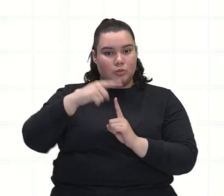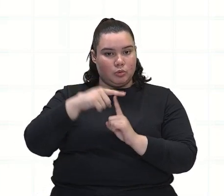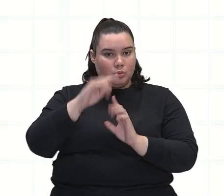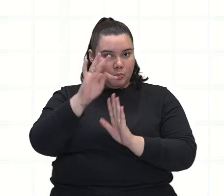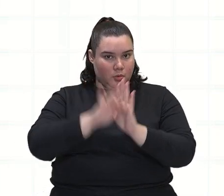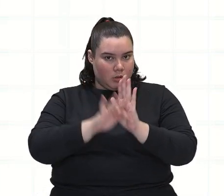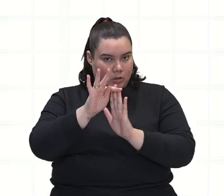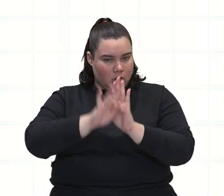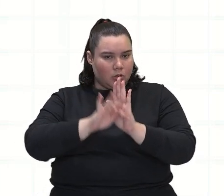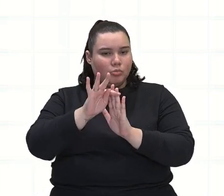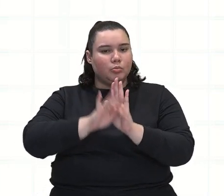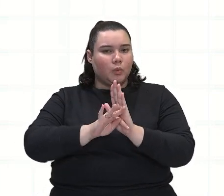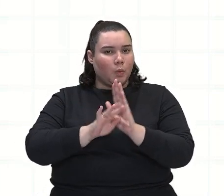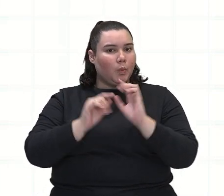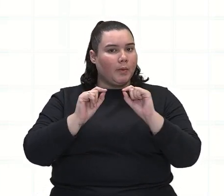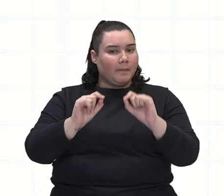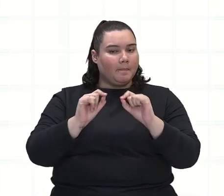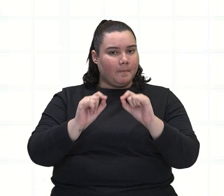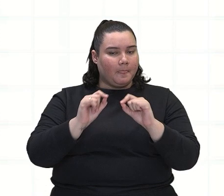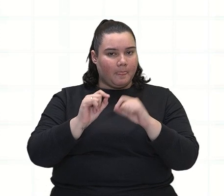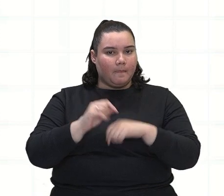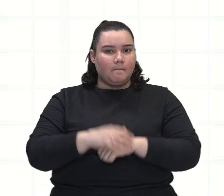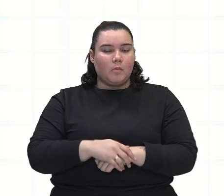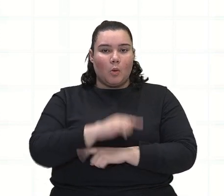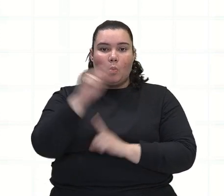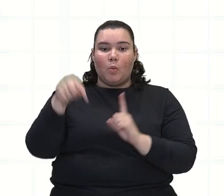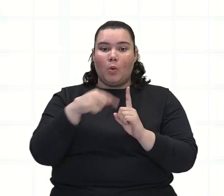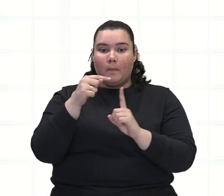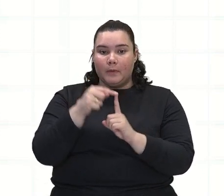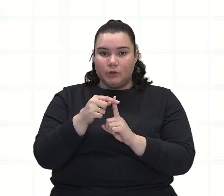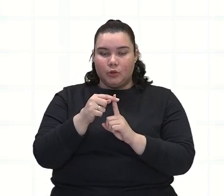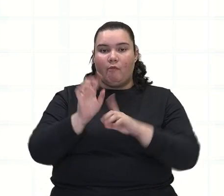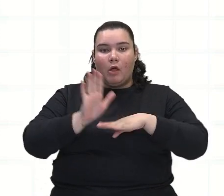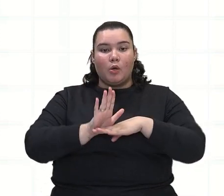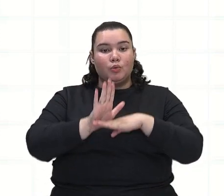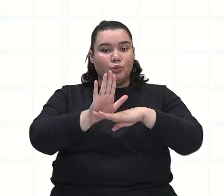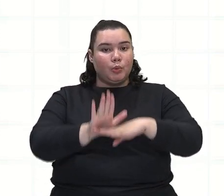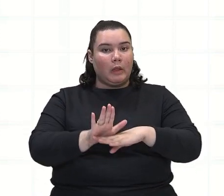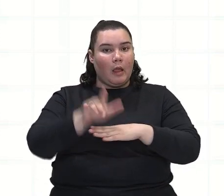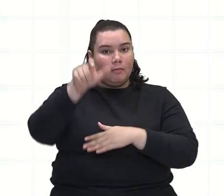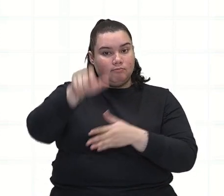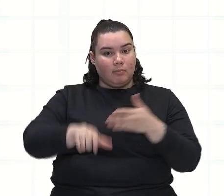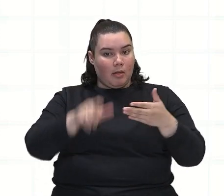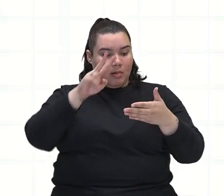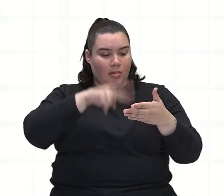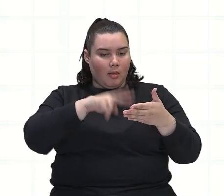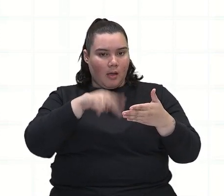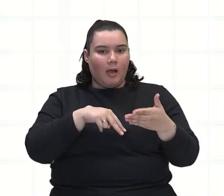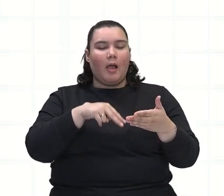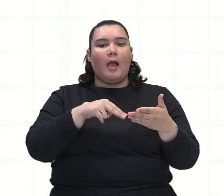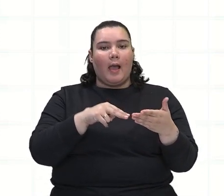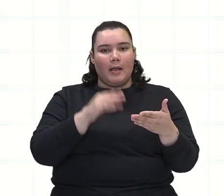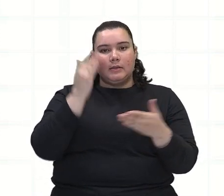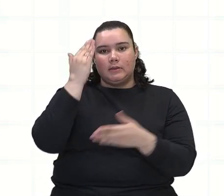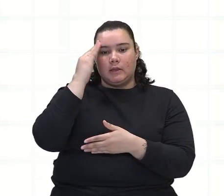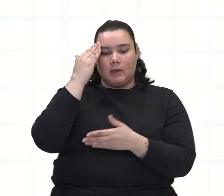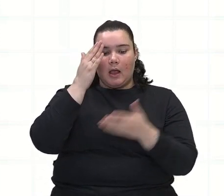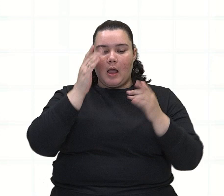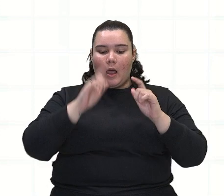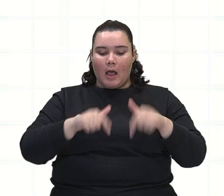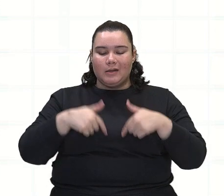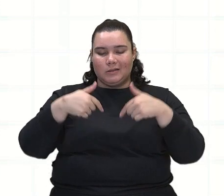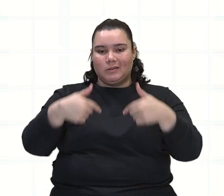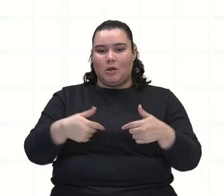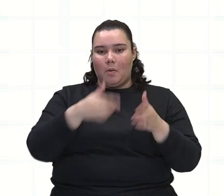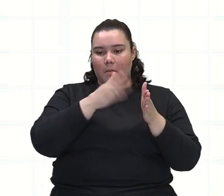um tipo textual, tem a finalidade de quê? De orientar o leitor a realizar uma sequência de ações